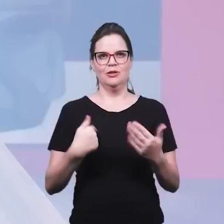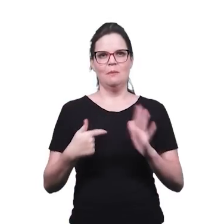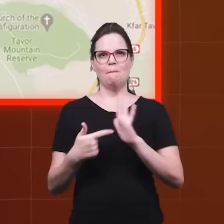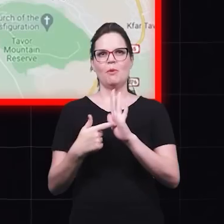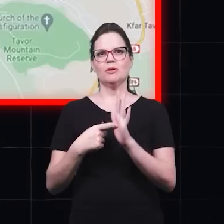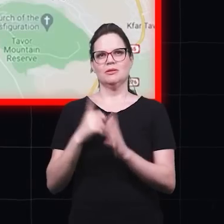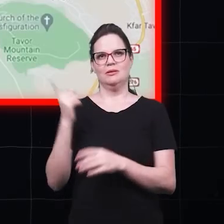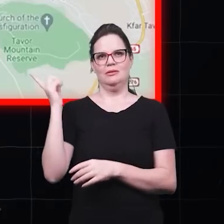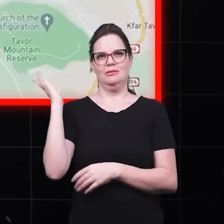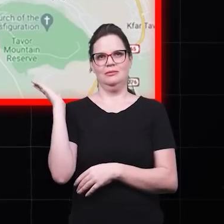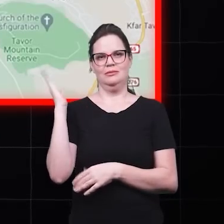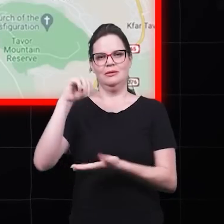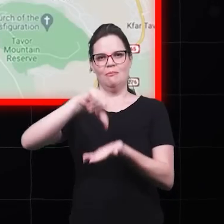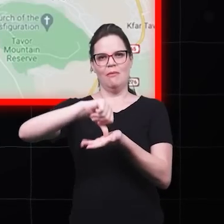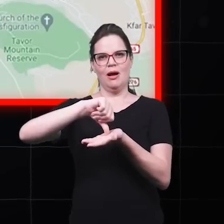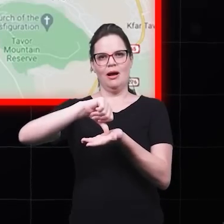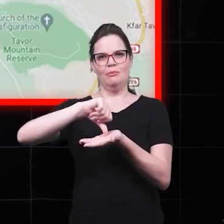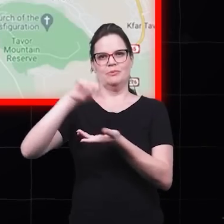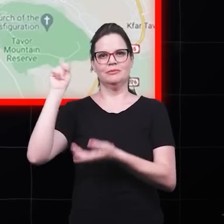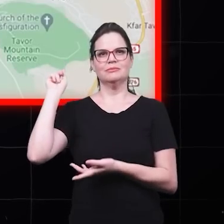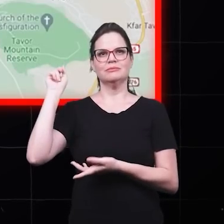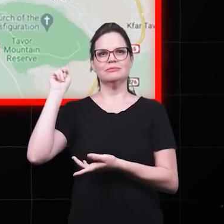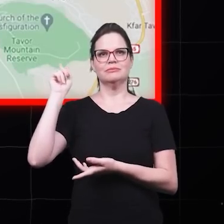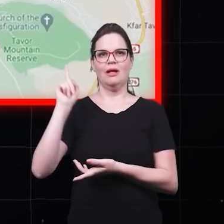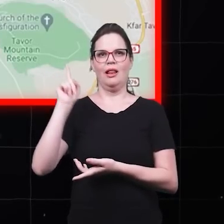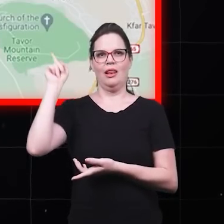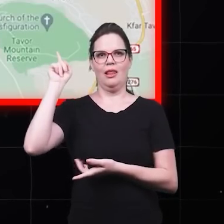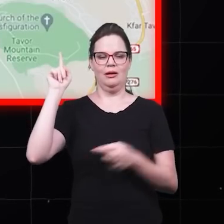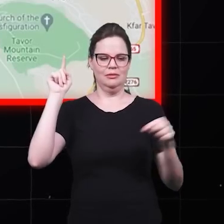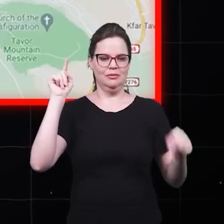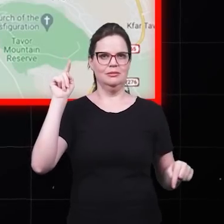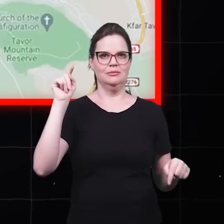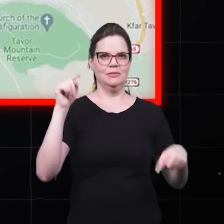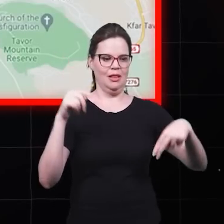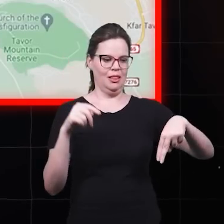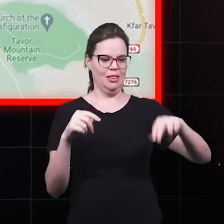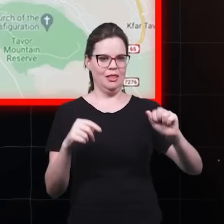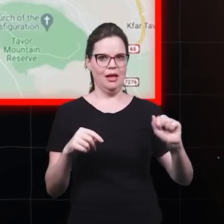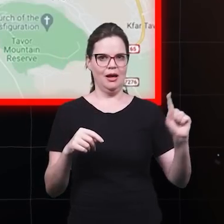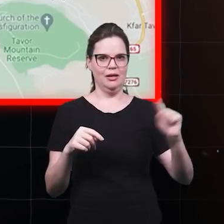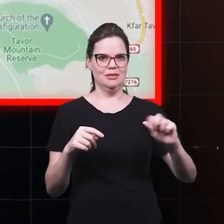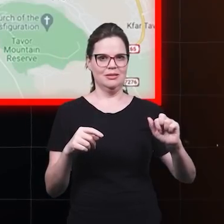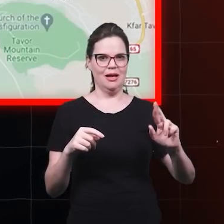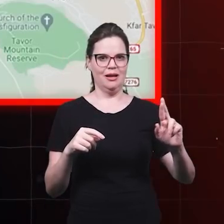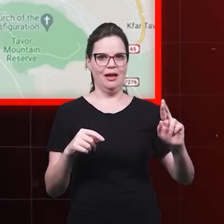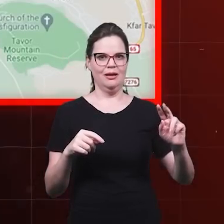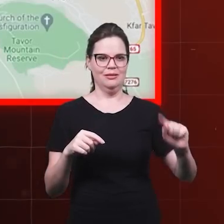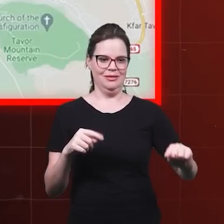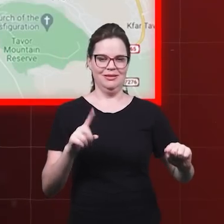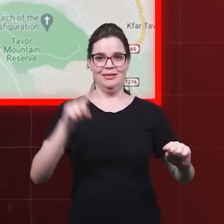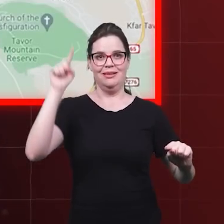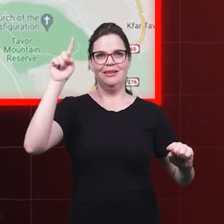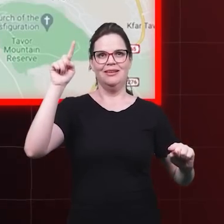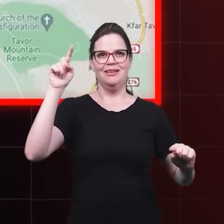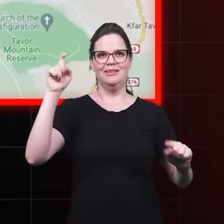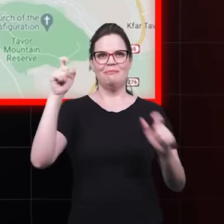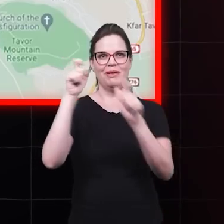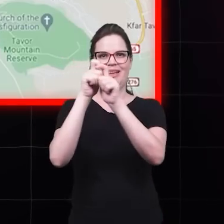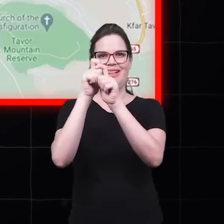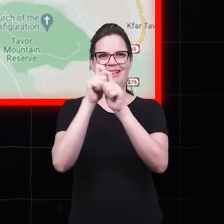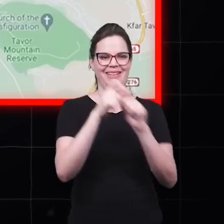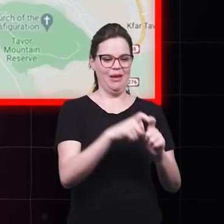né? Lá em cima, lá, e aqui, Nazaré. Como é que pronuncia, pastor? Cafar,